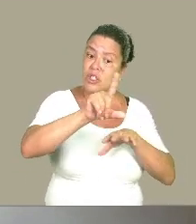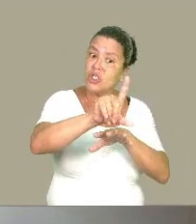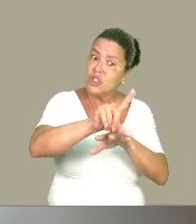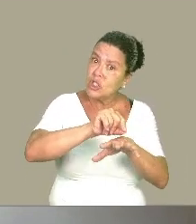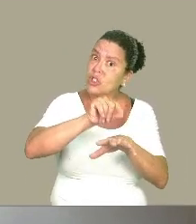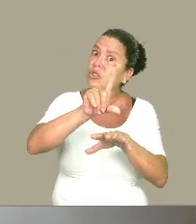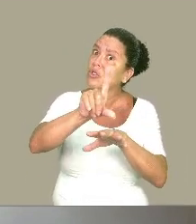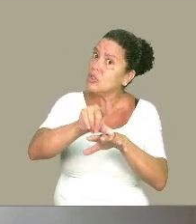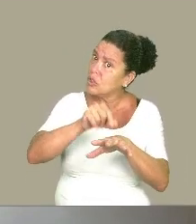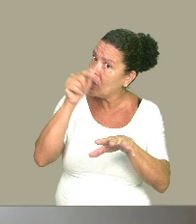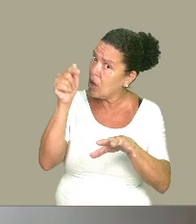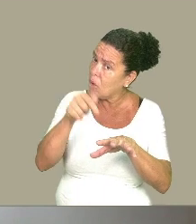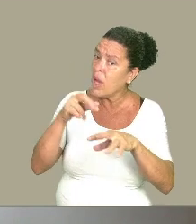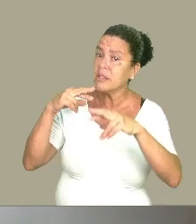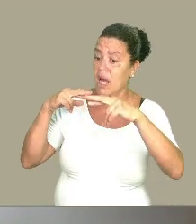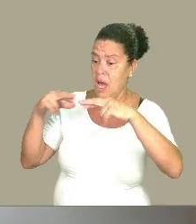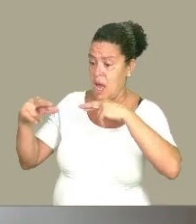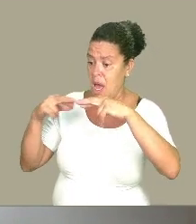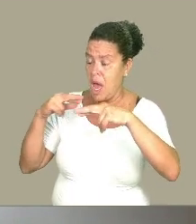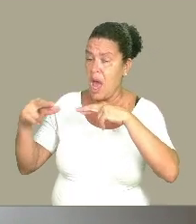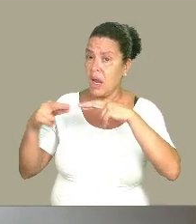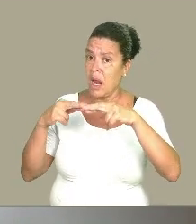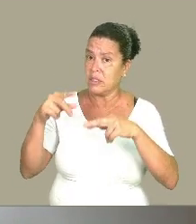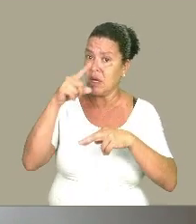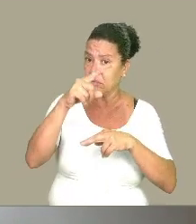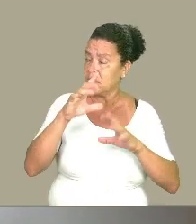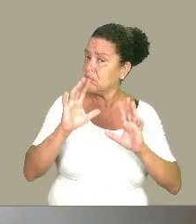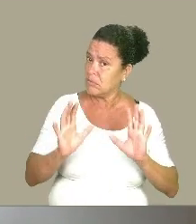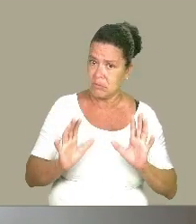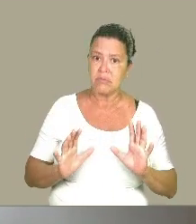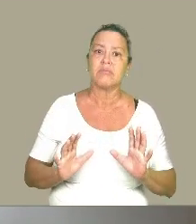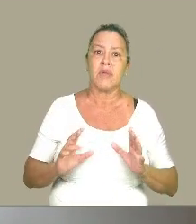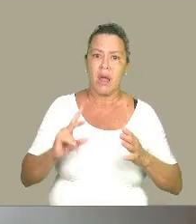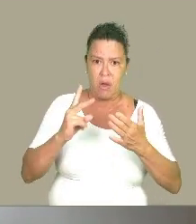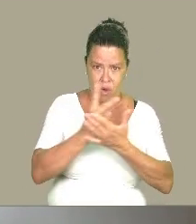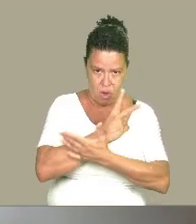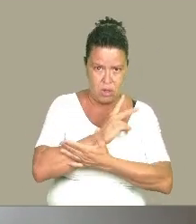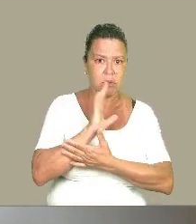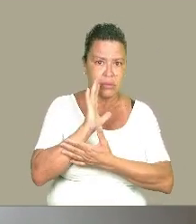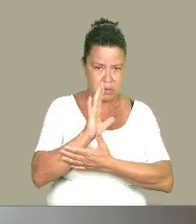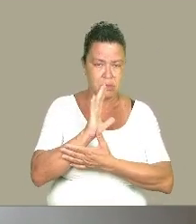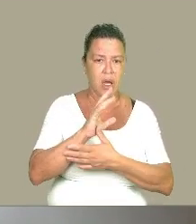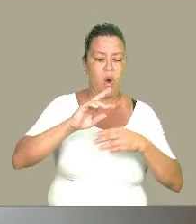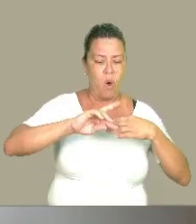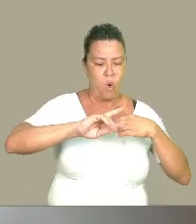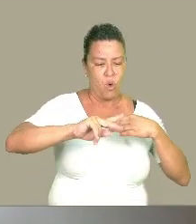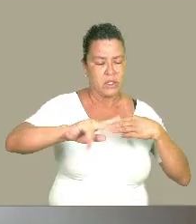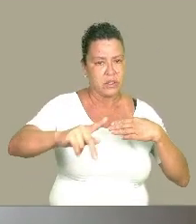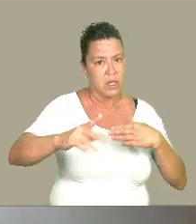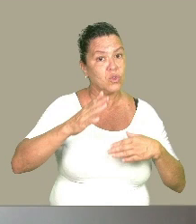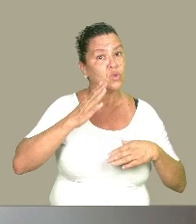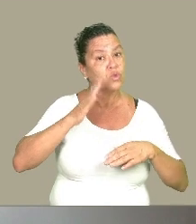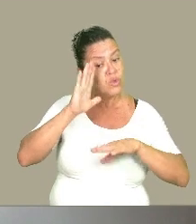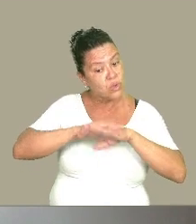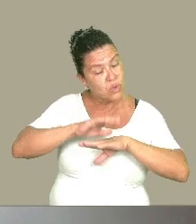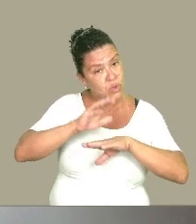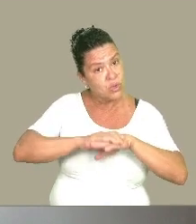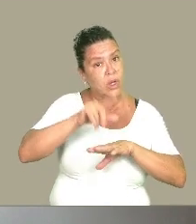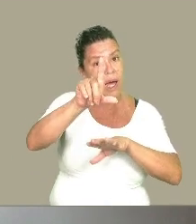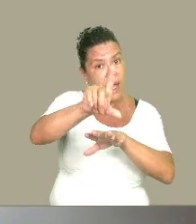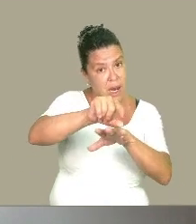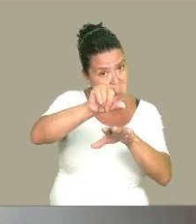tomando, das relações que vamos estabelecendo. Ocorrem por consequência do nosso